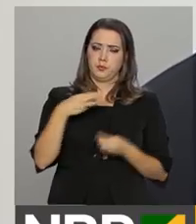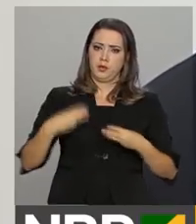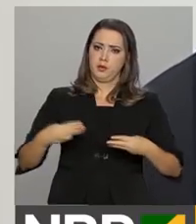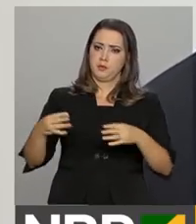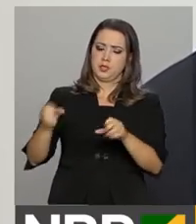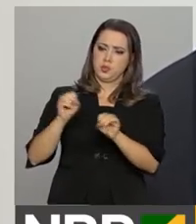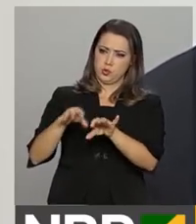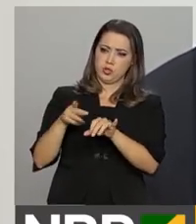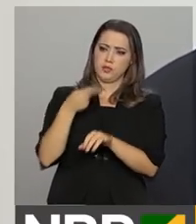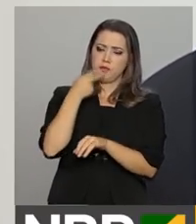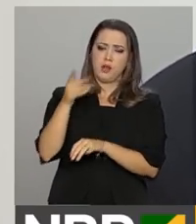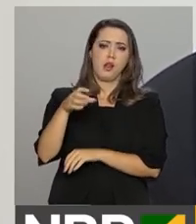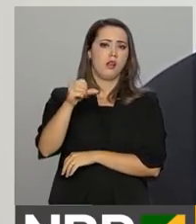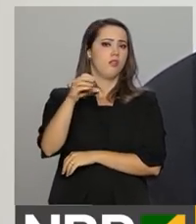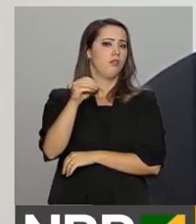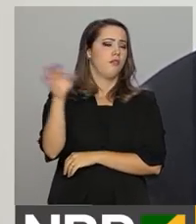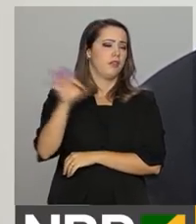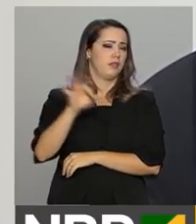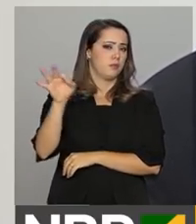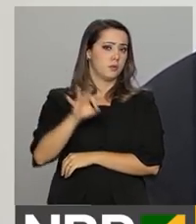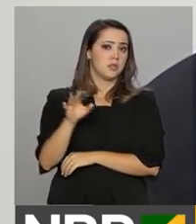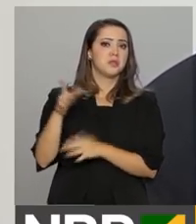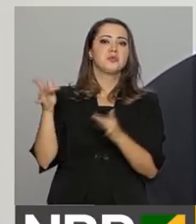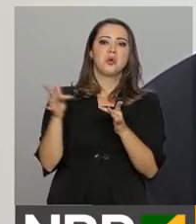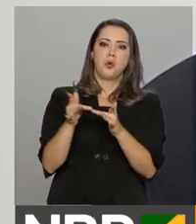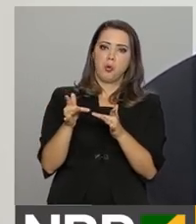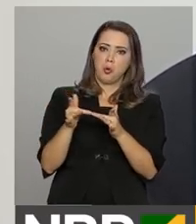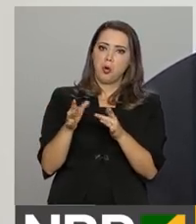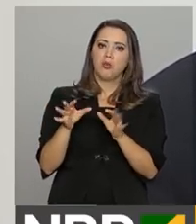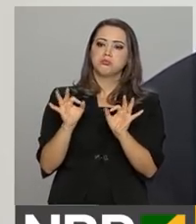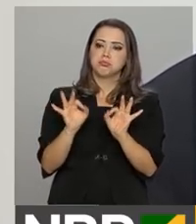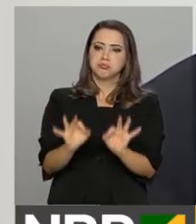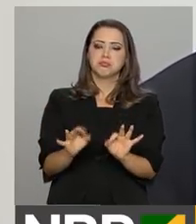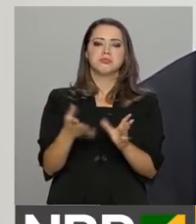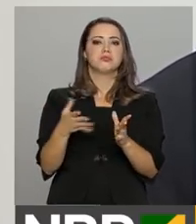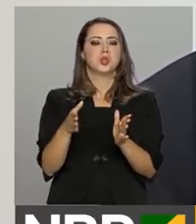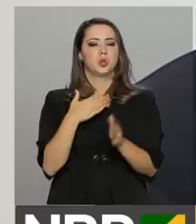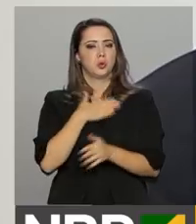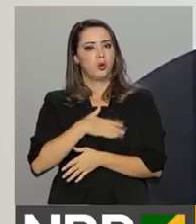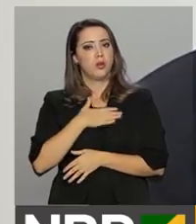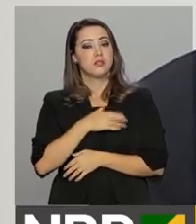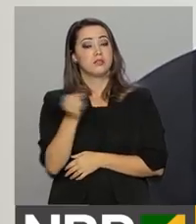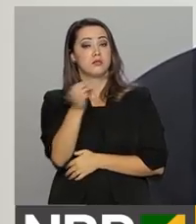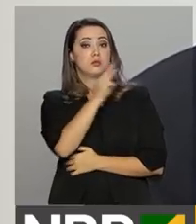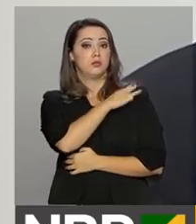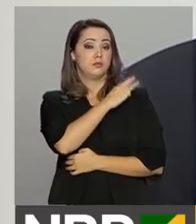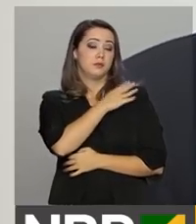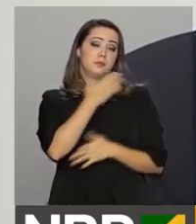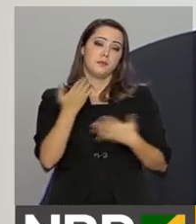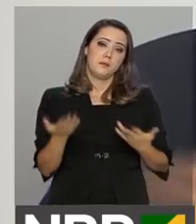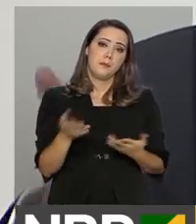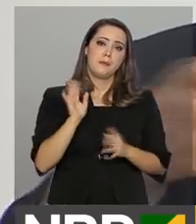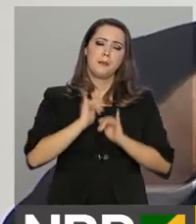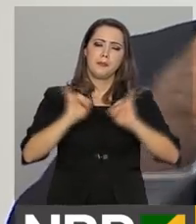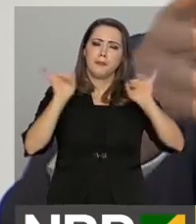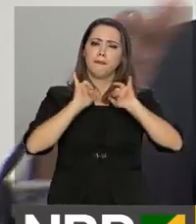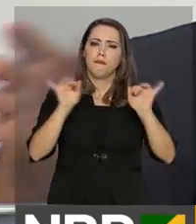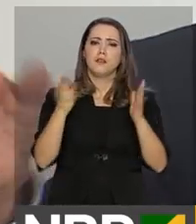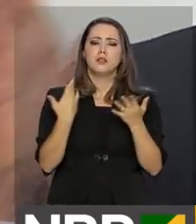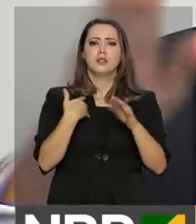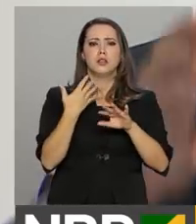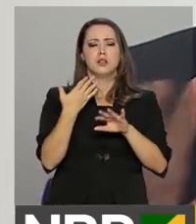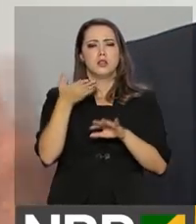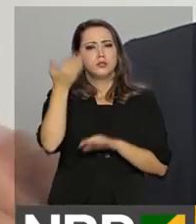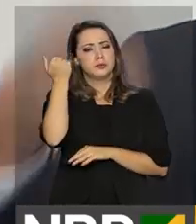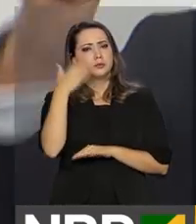90% do setor educacional a prova e aplaude a reforma do ensino médio e agora lançada base comum